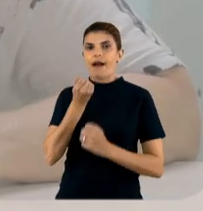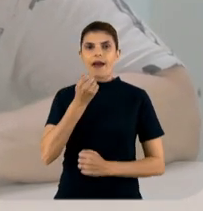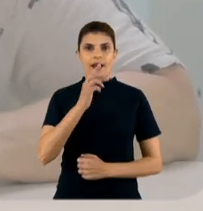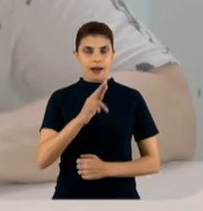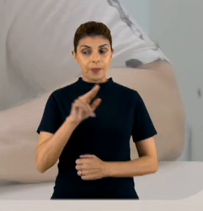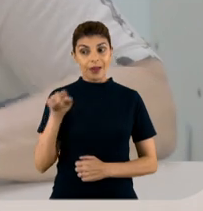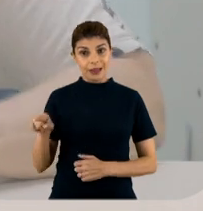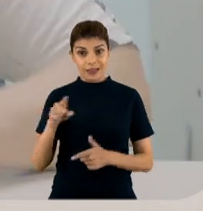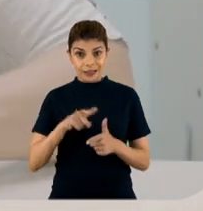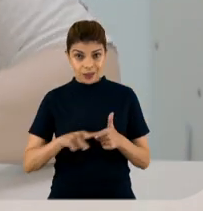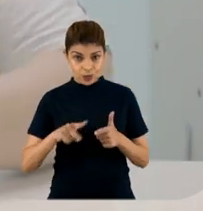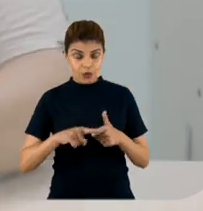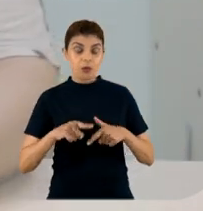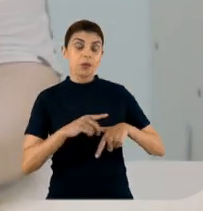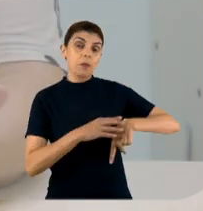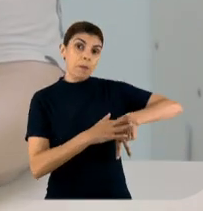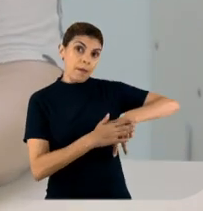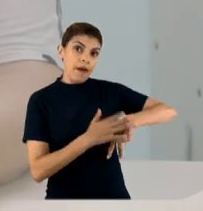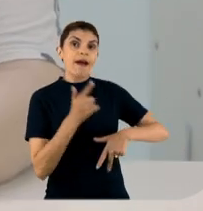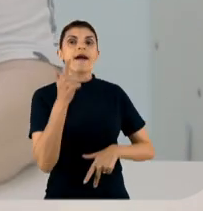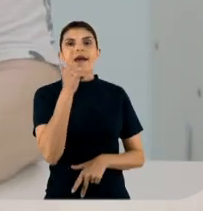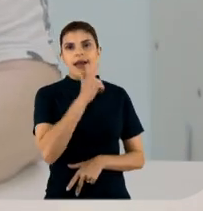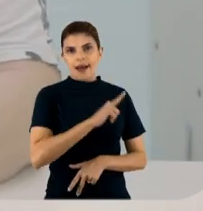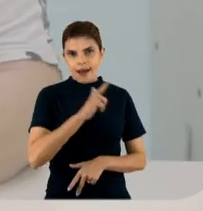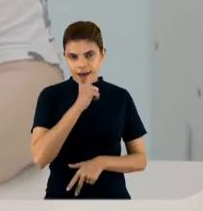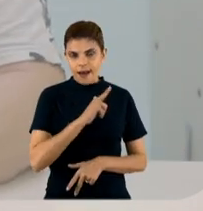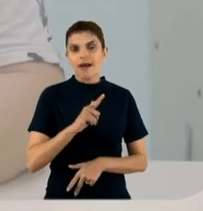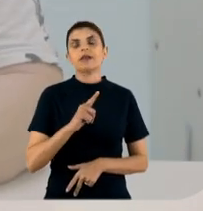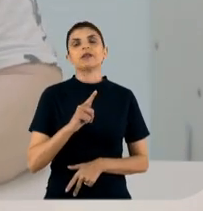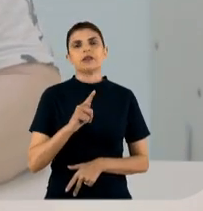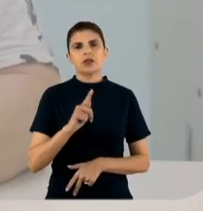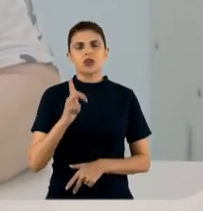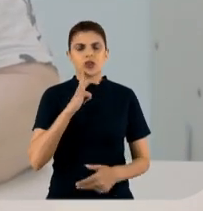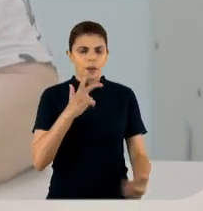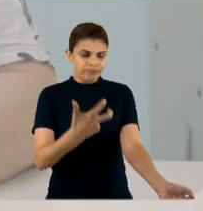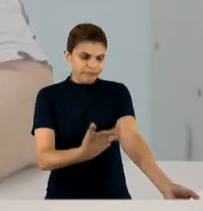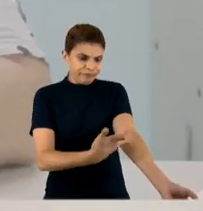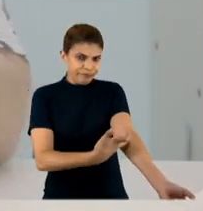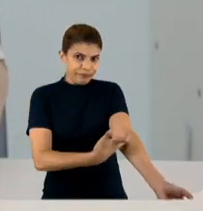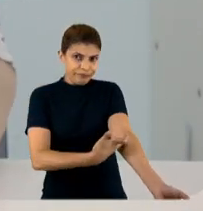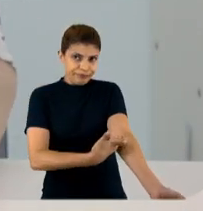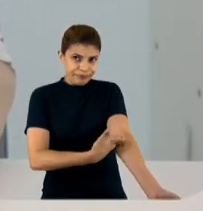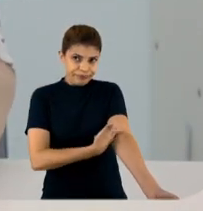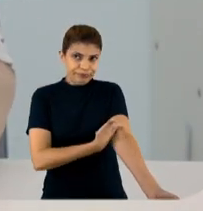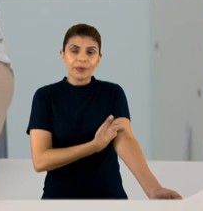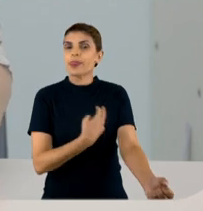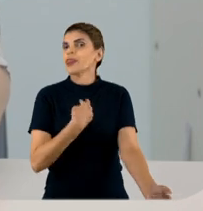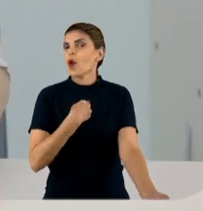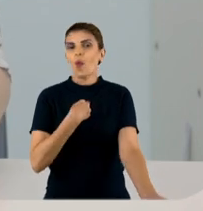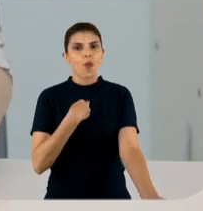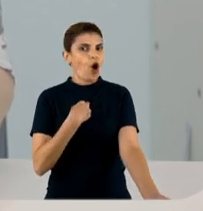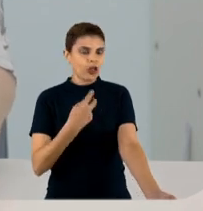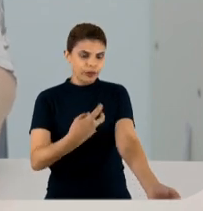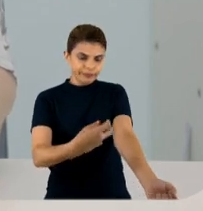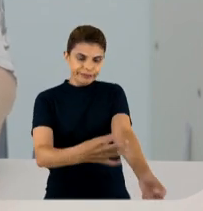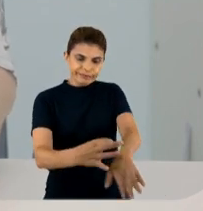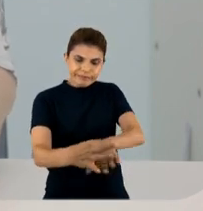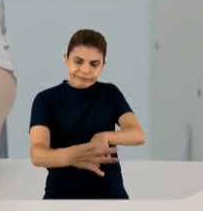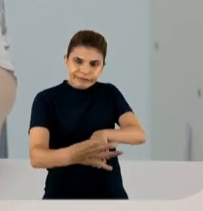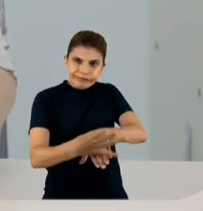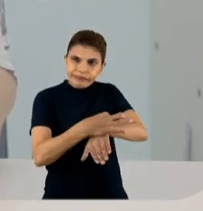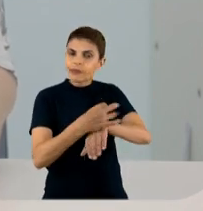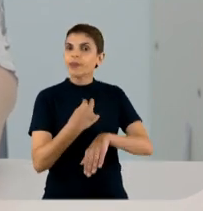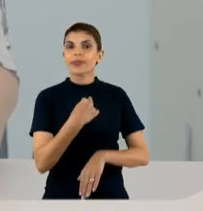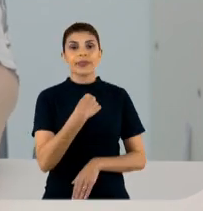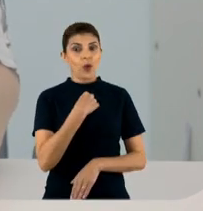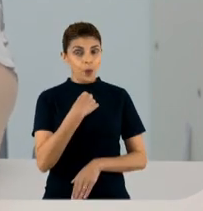situação o paciente além de ganhar um uma punção de uma veia profunda porque essas medicações não podem ser feitas numa veinha